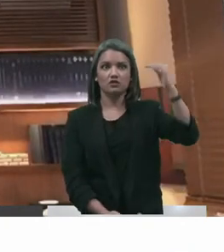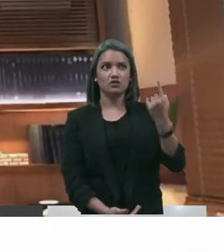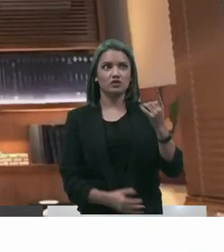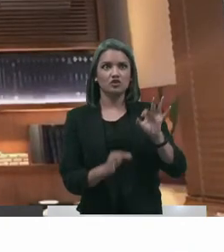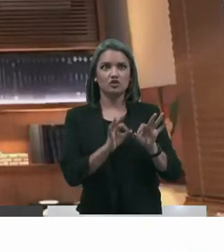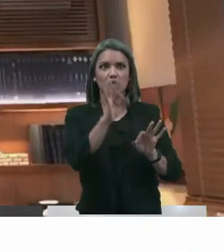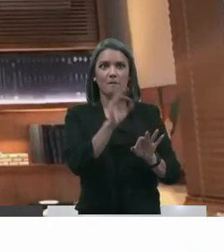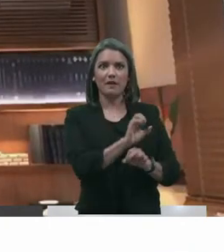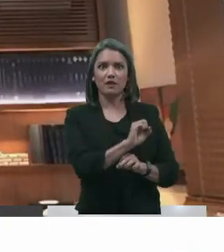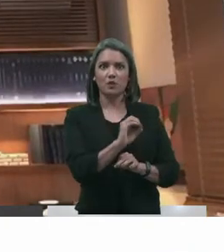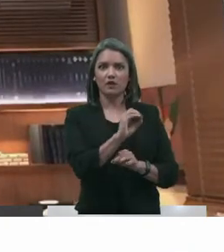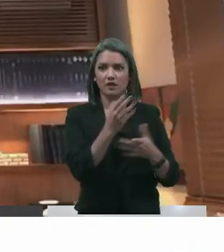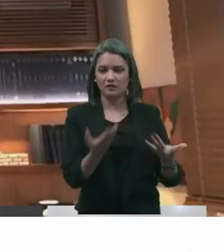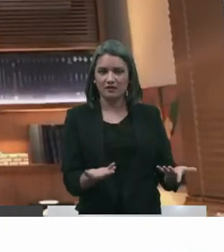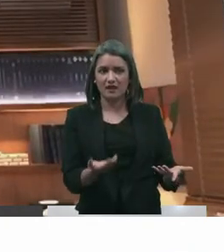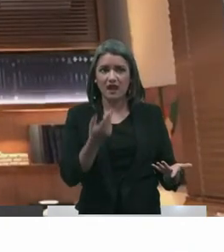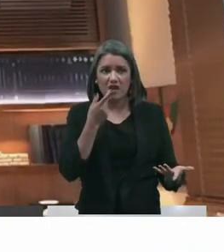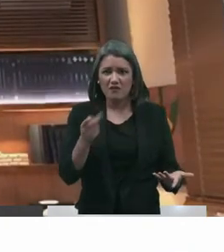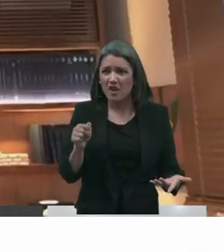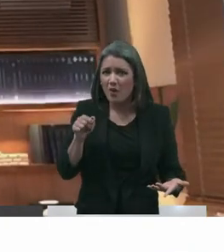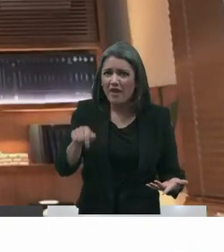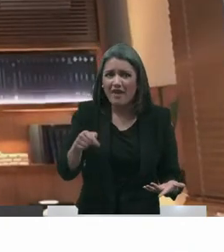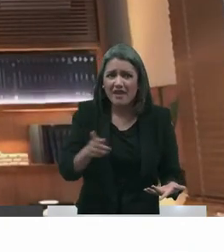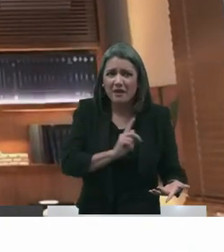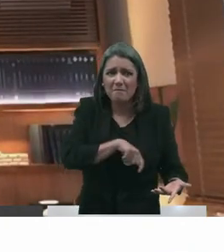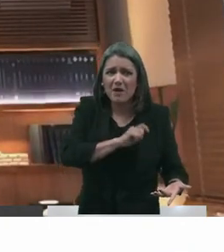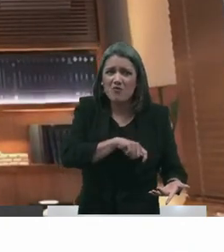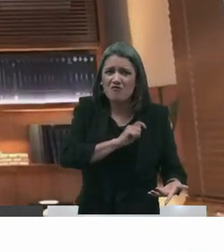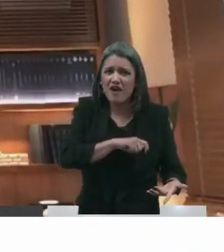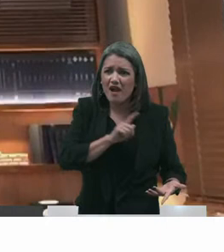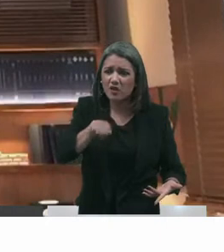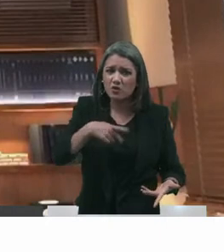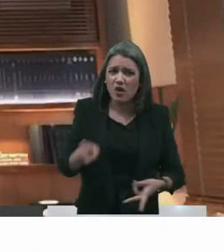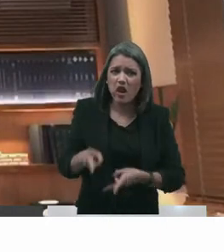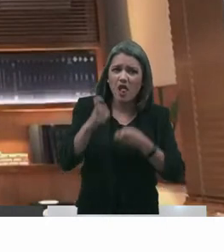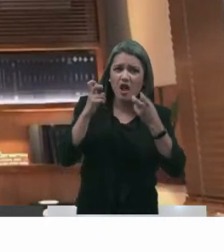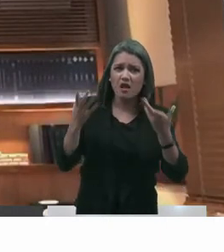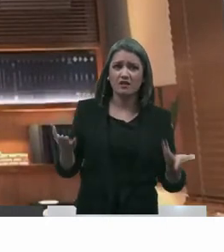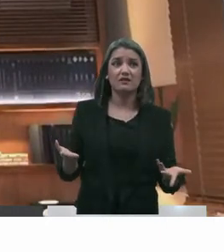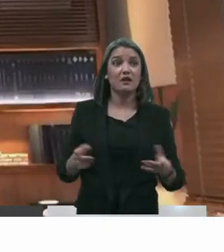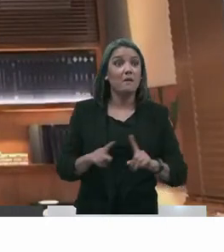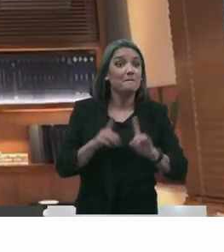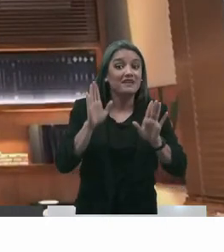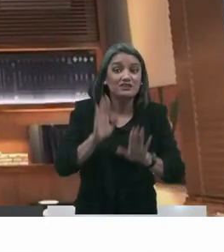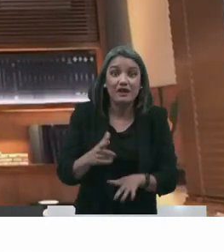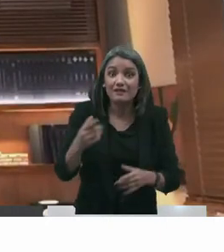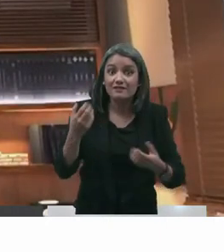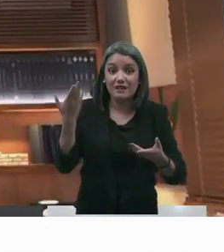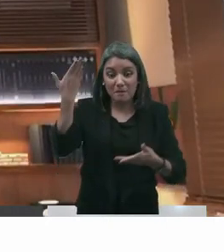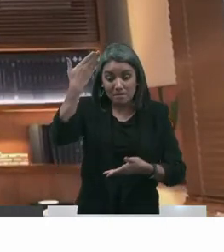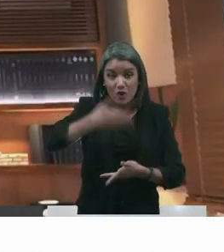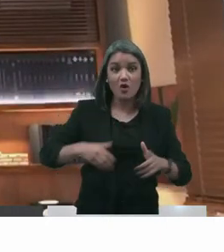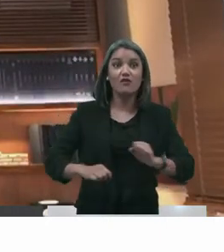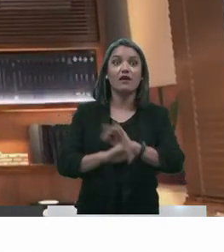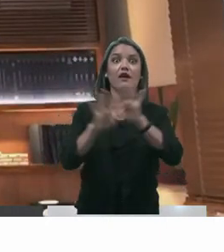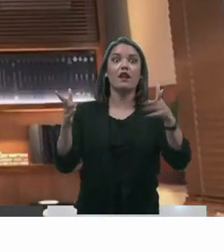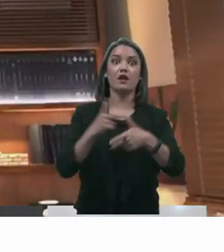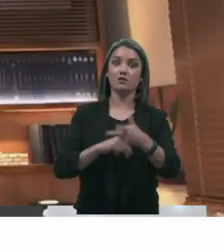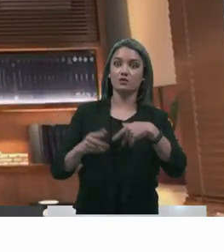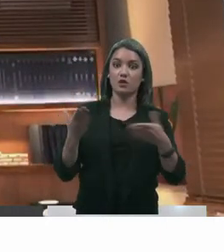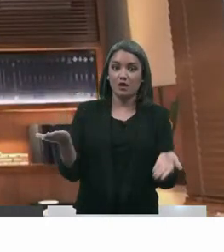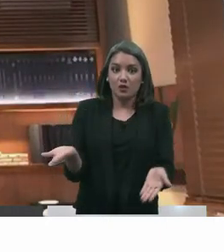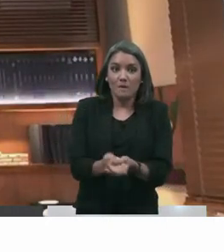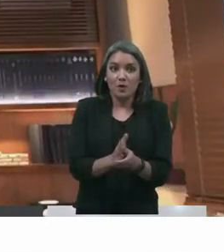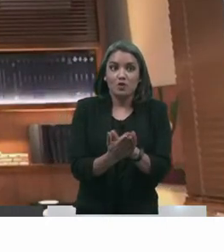surgiu a história de que ele teria agido com má fé. Só que isso está mais do que evidenciado no processo. Mais do que